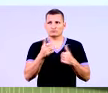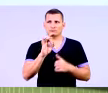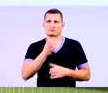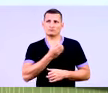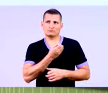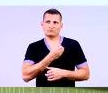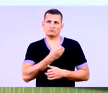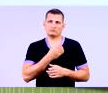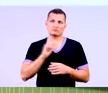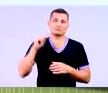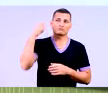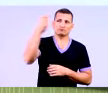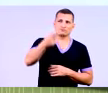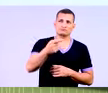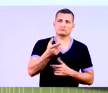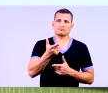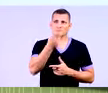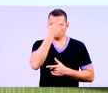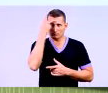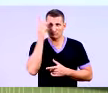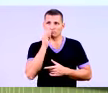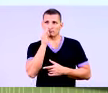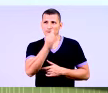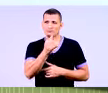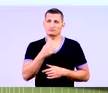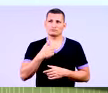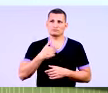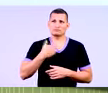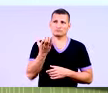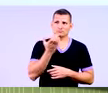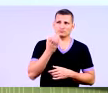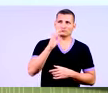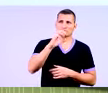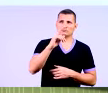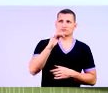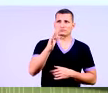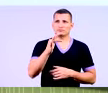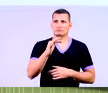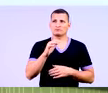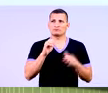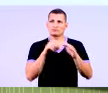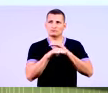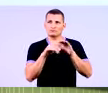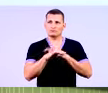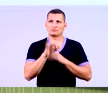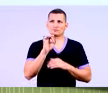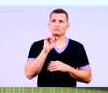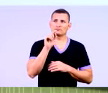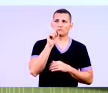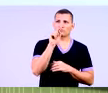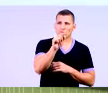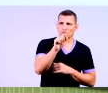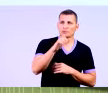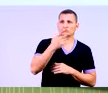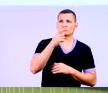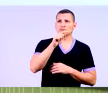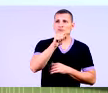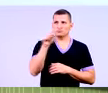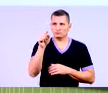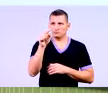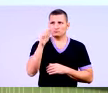saiu na frente o cliente vai falar bem assim olha mas eu queria que o cpf e fosse armazenado já com os pontos com os traços entendeu